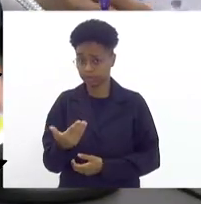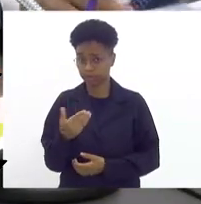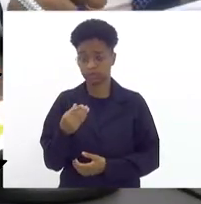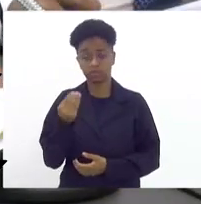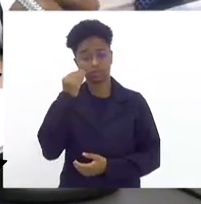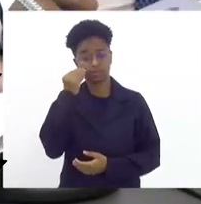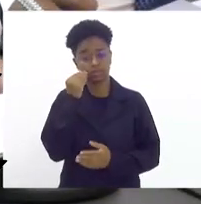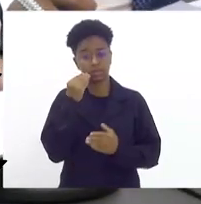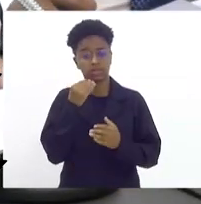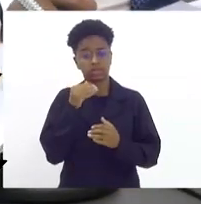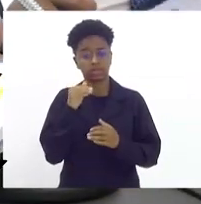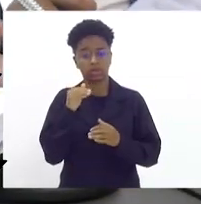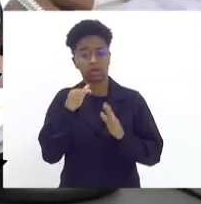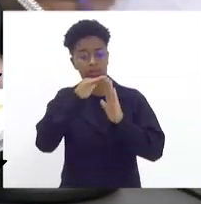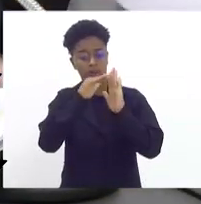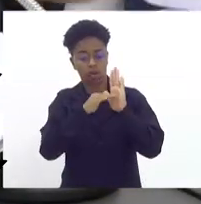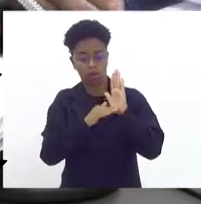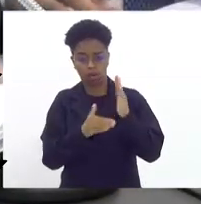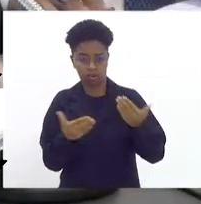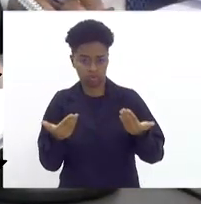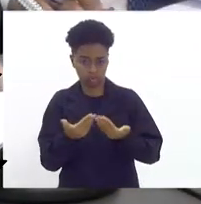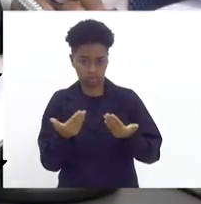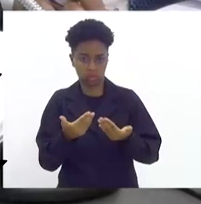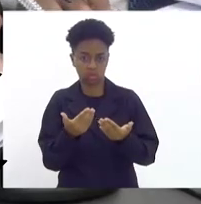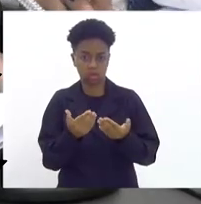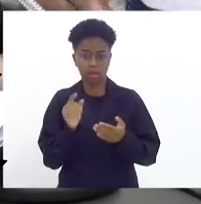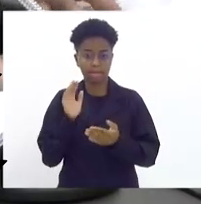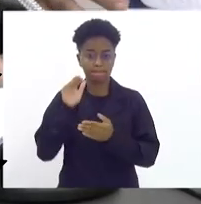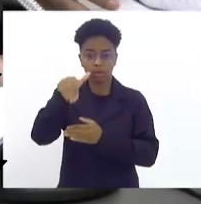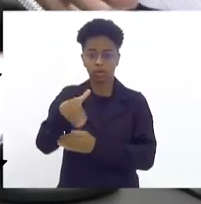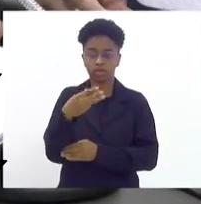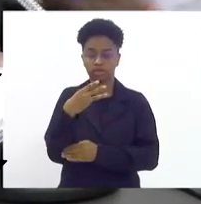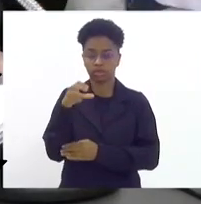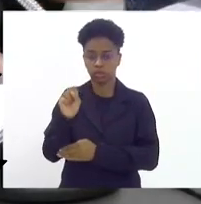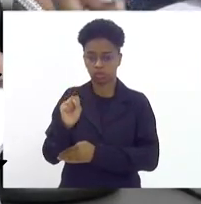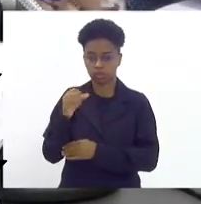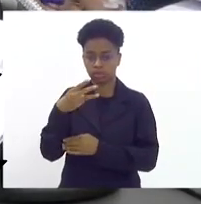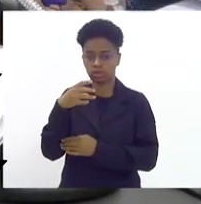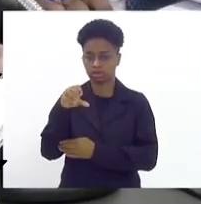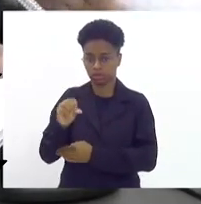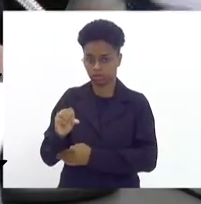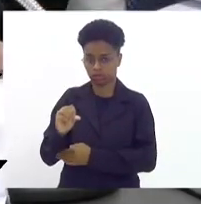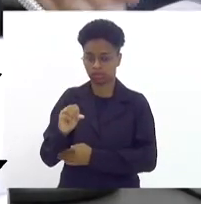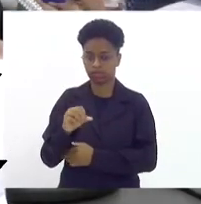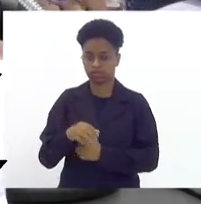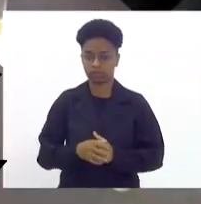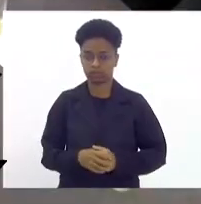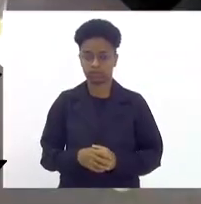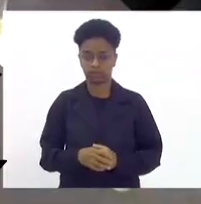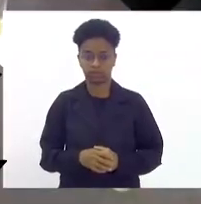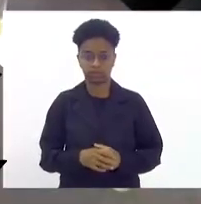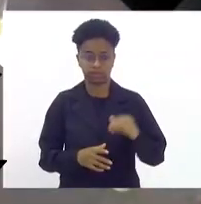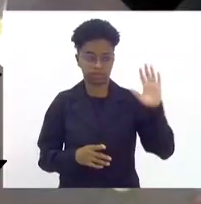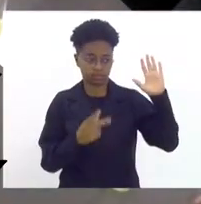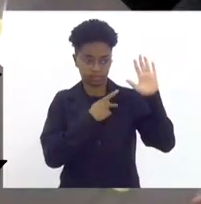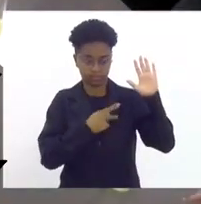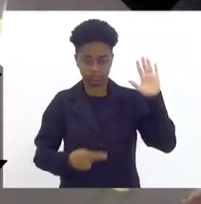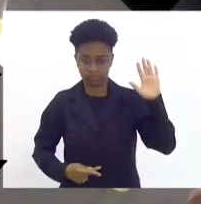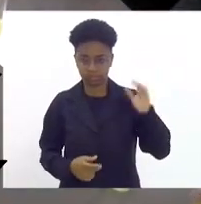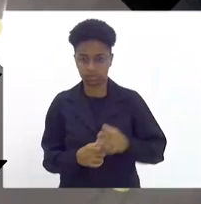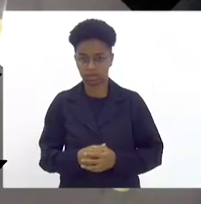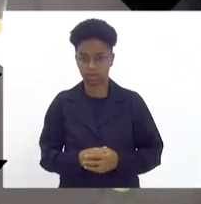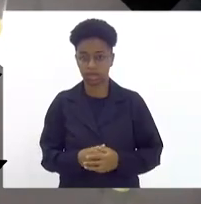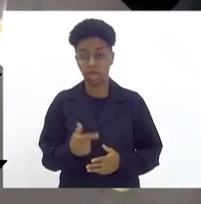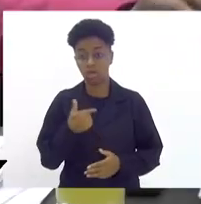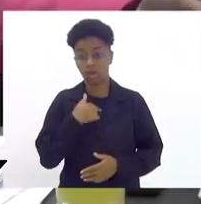inverter, chamar os trabalhos à ordem e nós passarmos ao 38 e ao 39 da pauta. Senhor presidente. Deputado Luiz Paulo. Eu